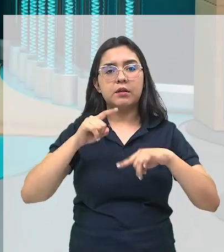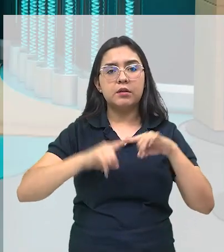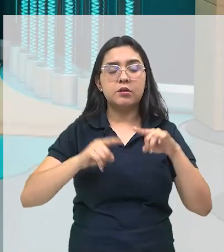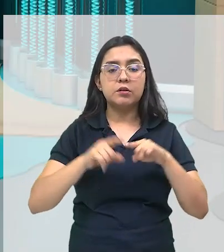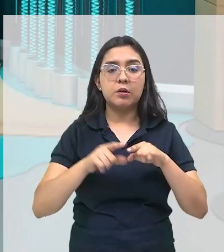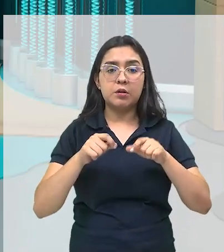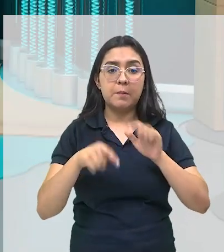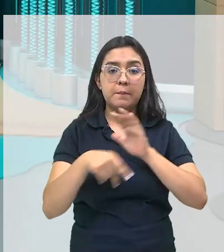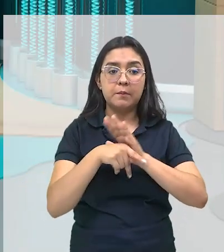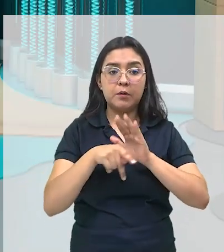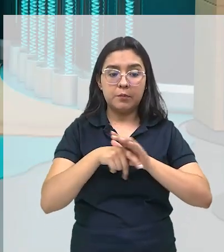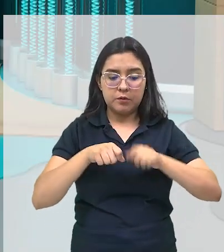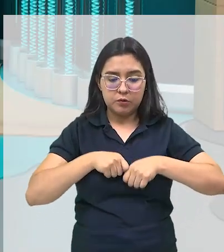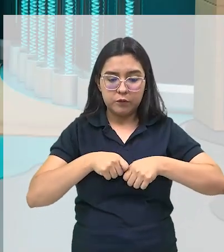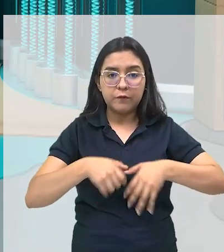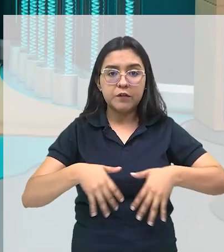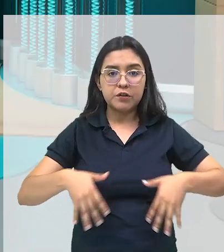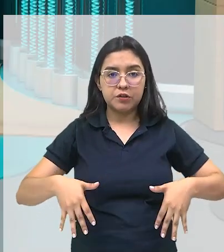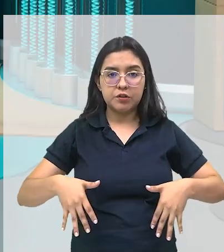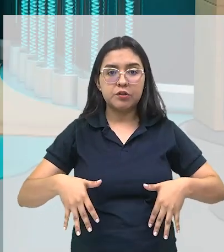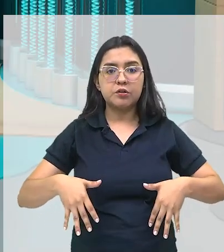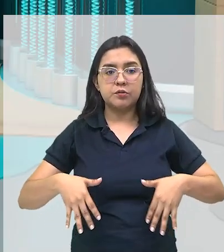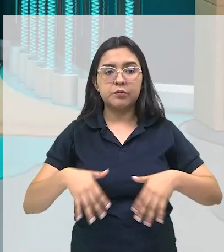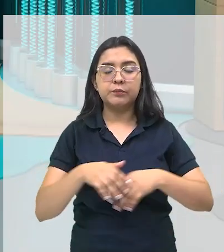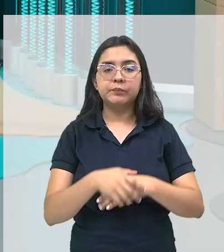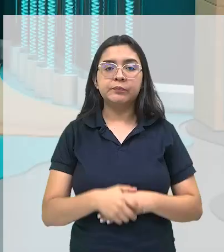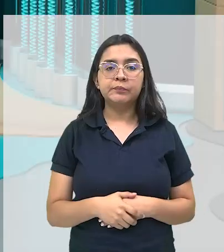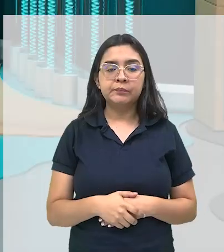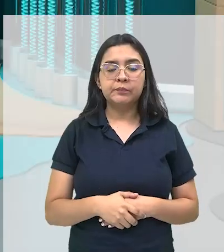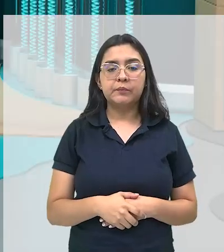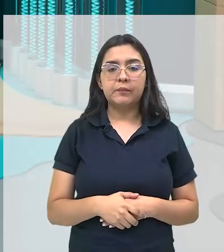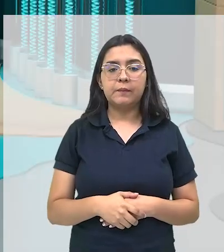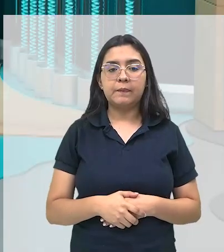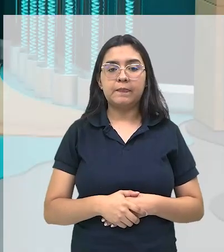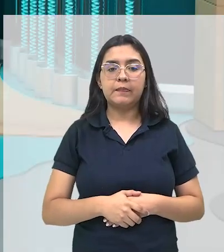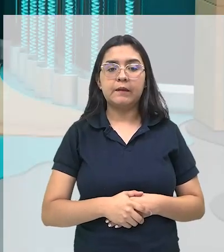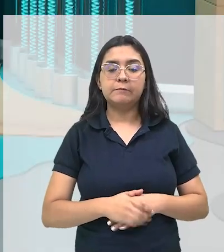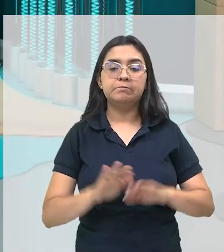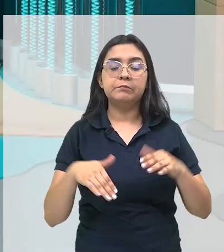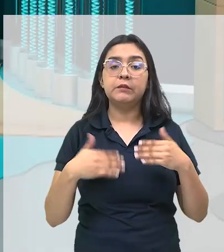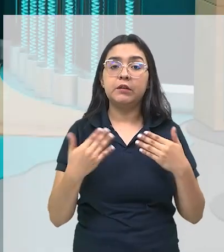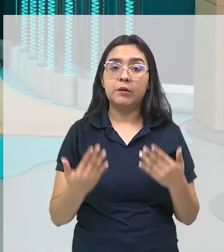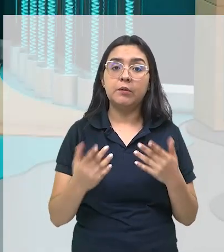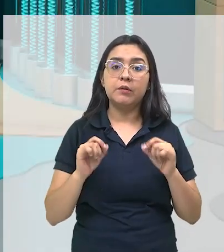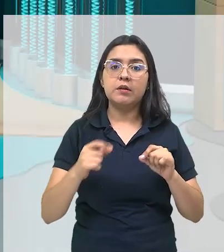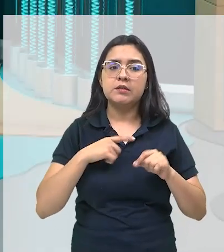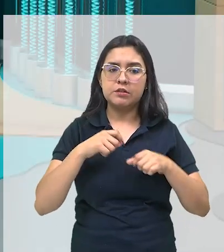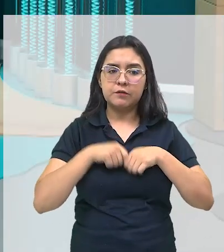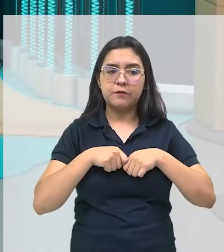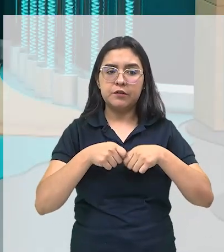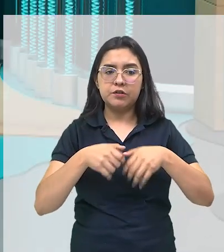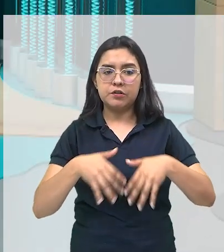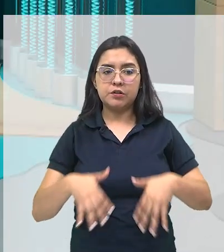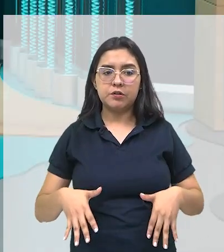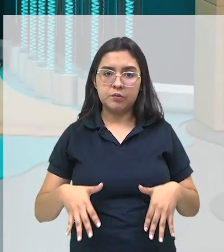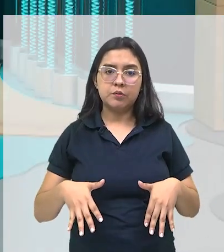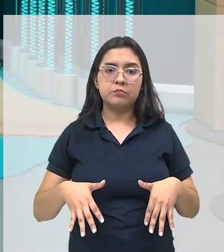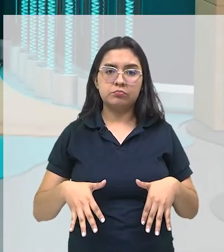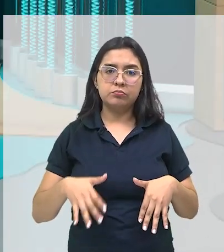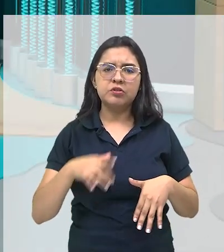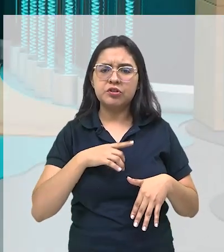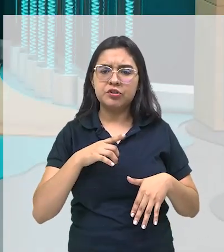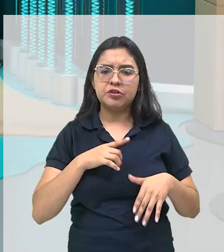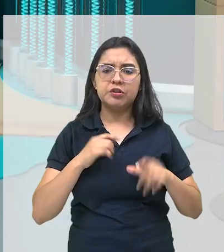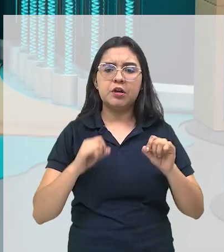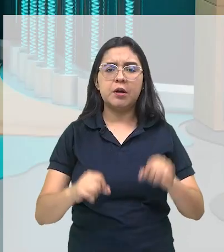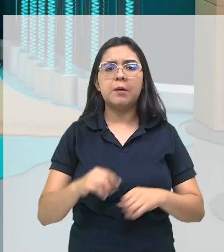no vestido das ciganas espanholas, né? Então, os vestidos delas eram permeados